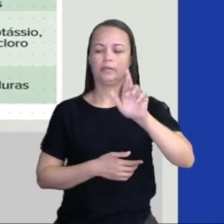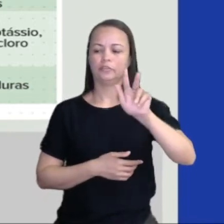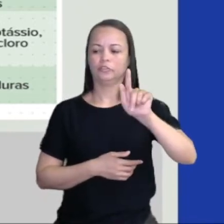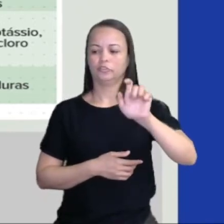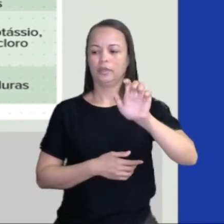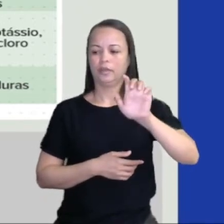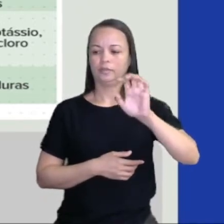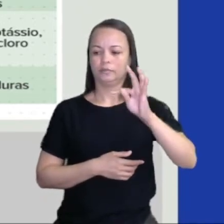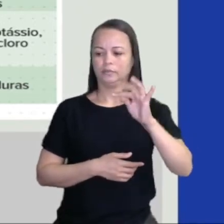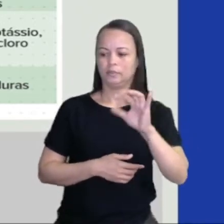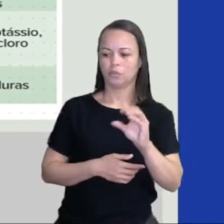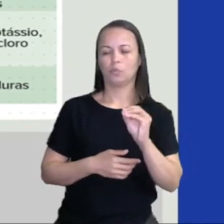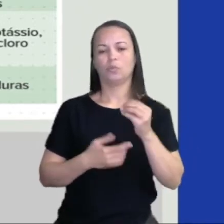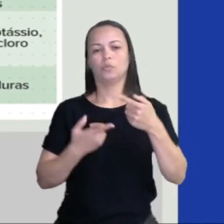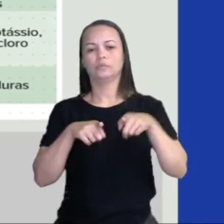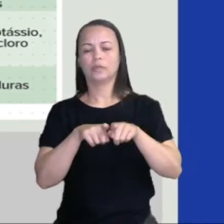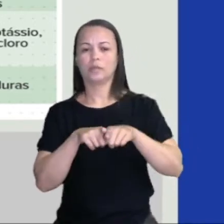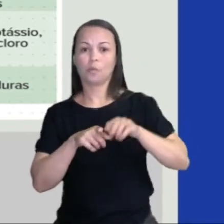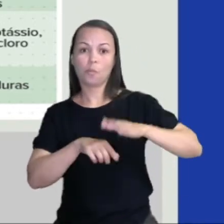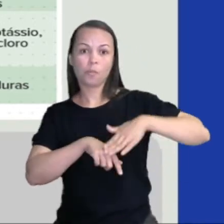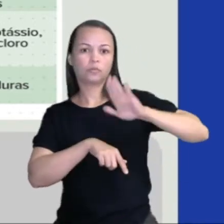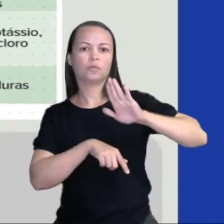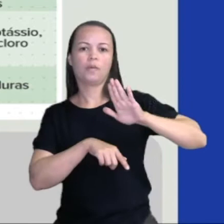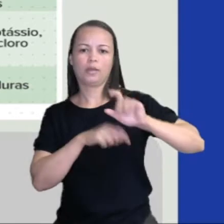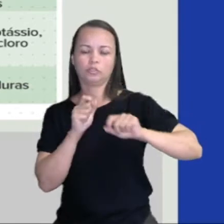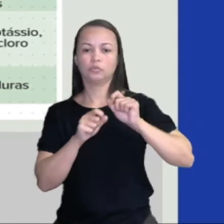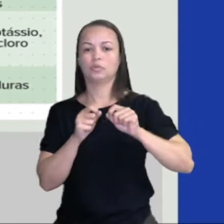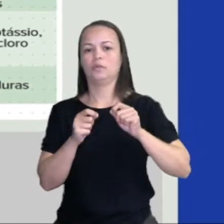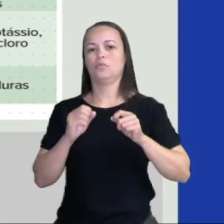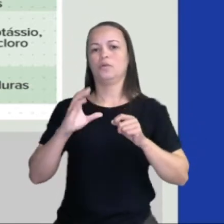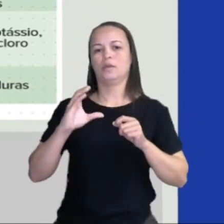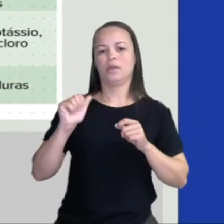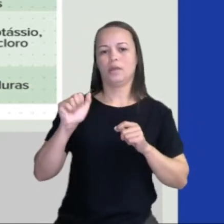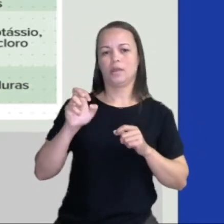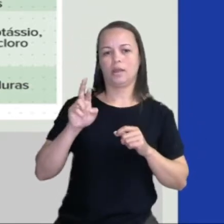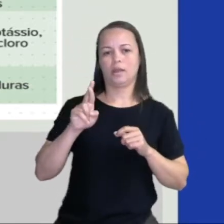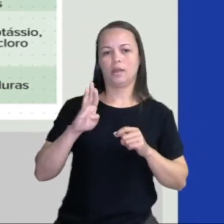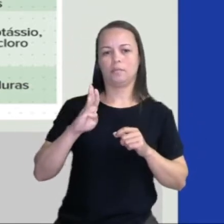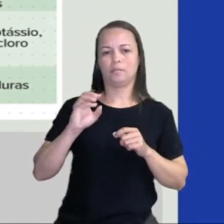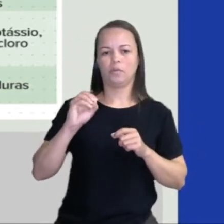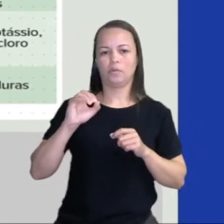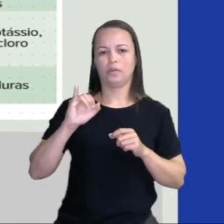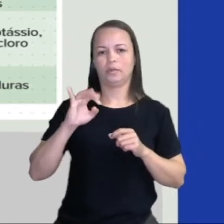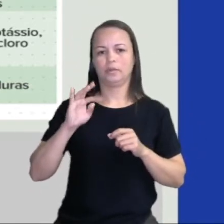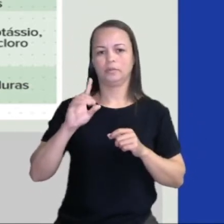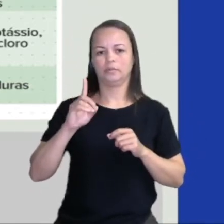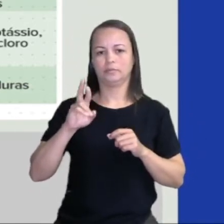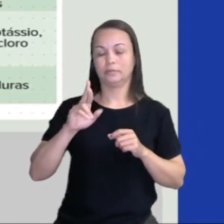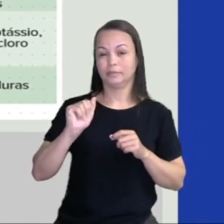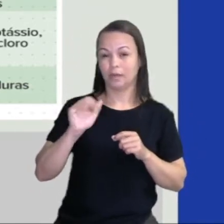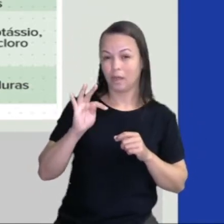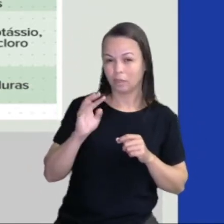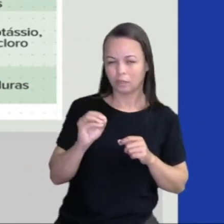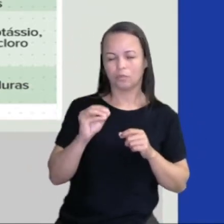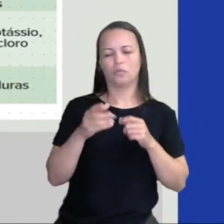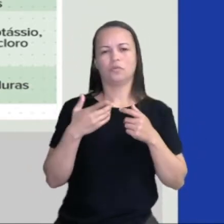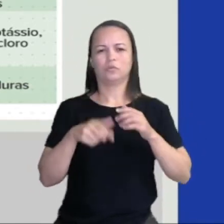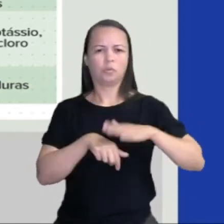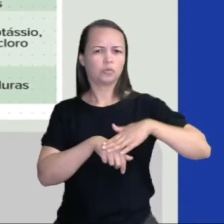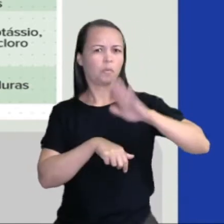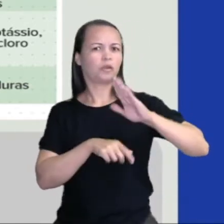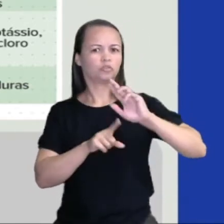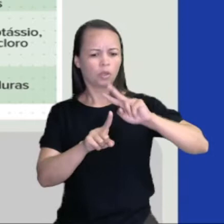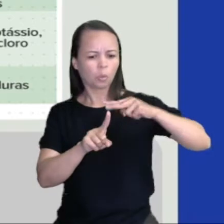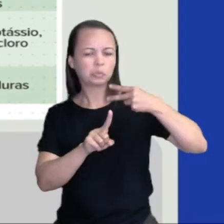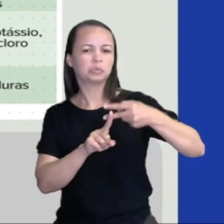mais energéticos ainda do que os carboidratos. Chegam a ser nada mais nada menos do que até muito mais do que o